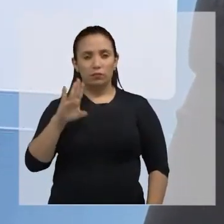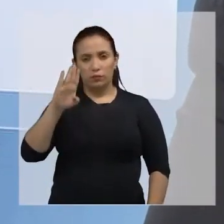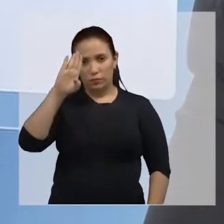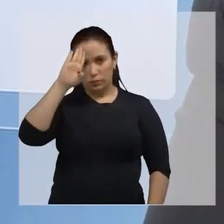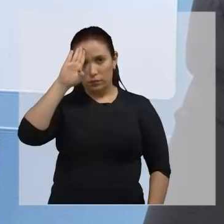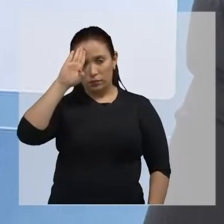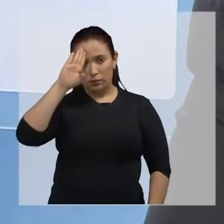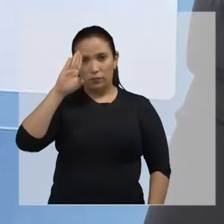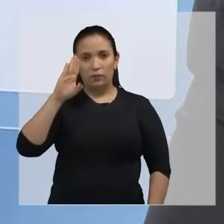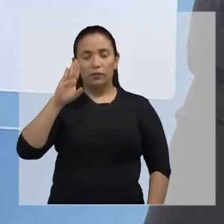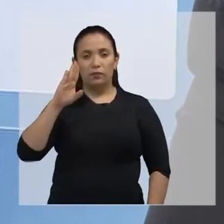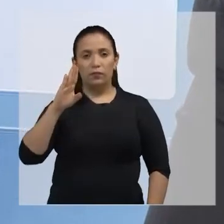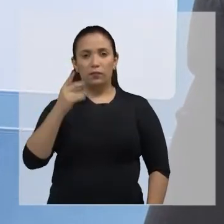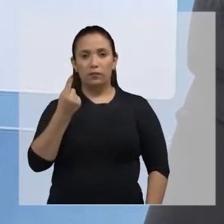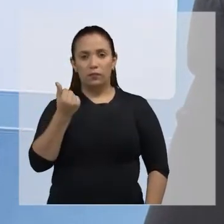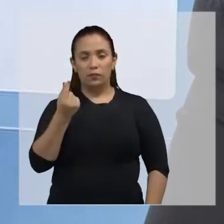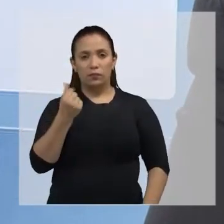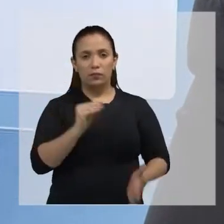na época da eleição.